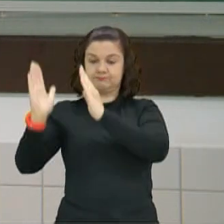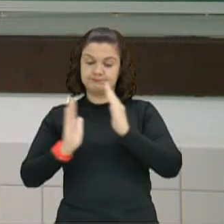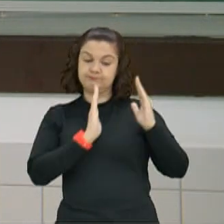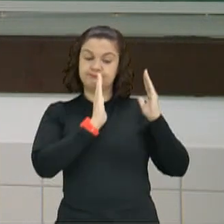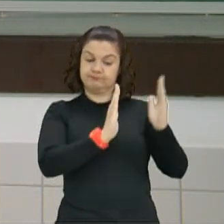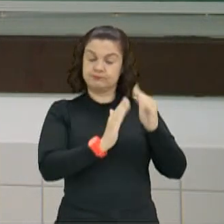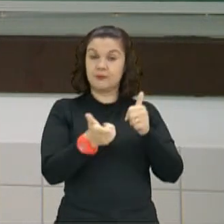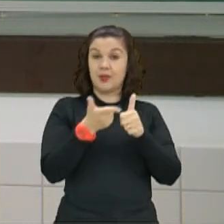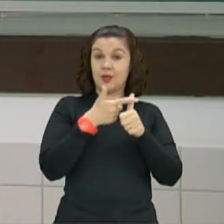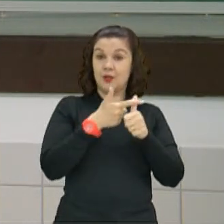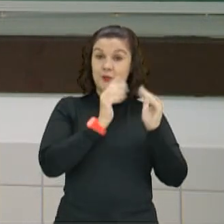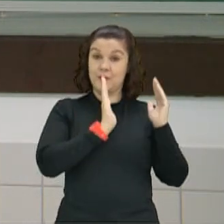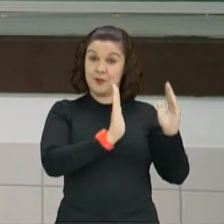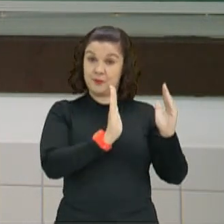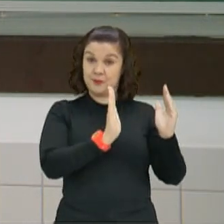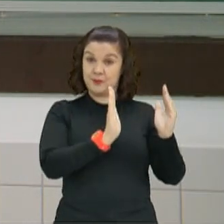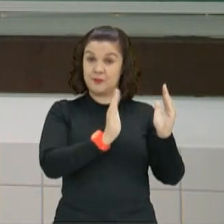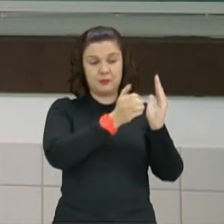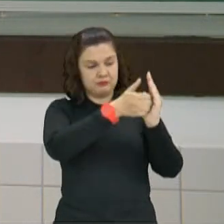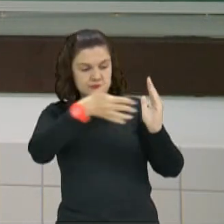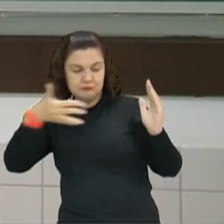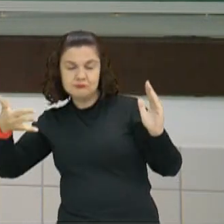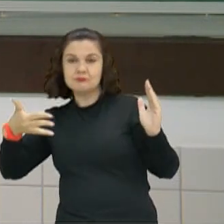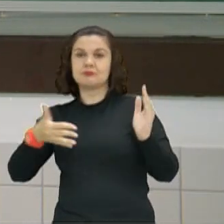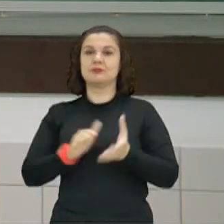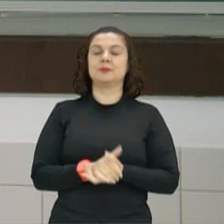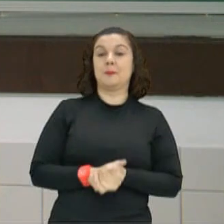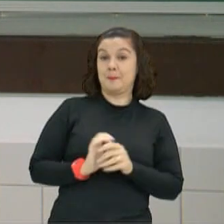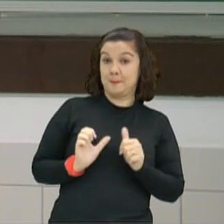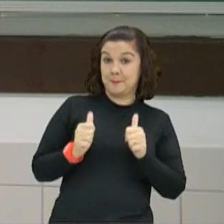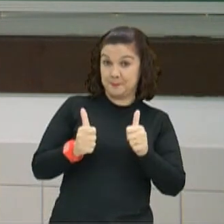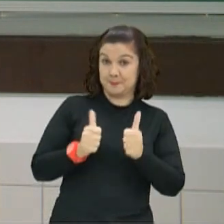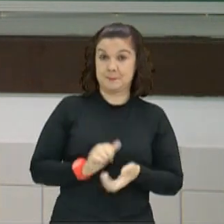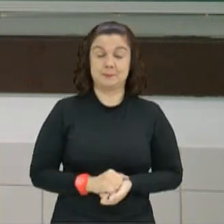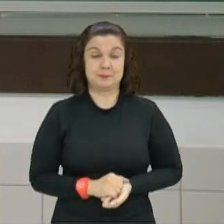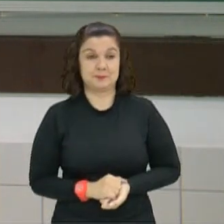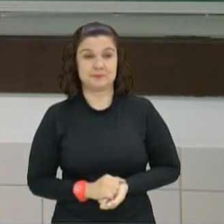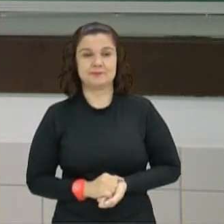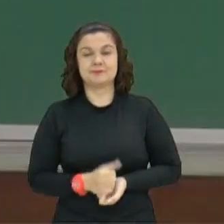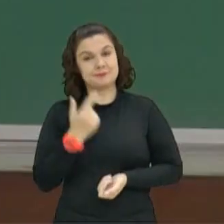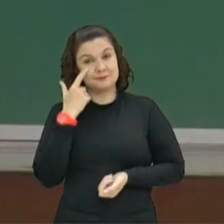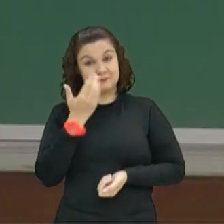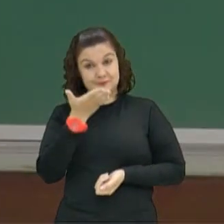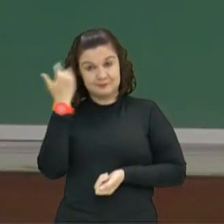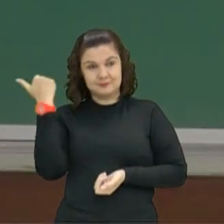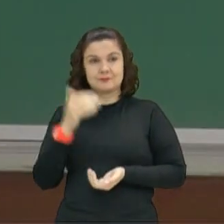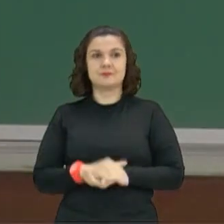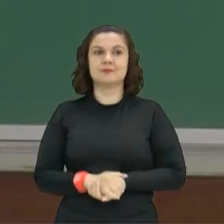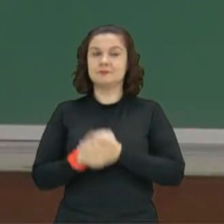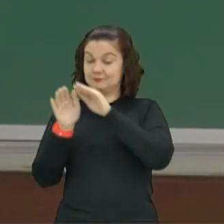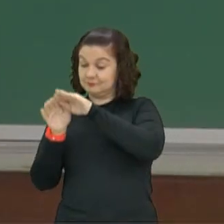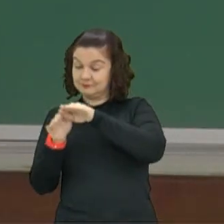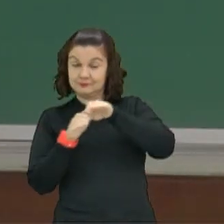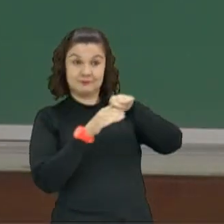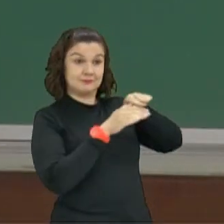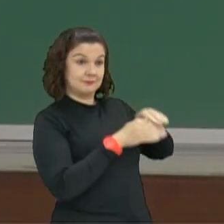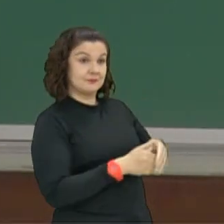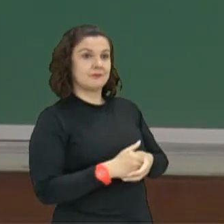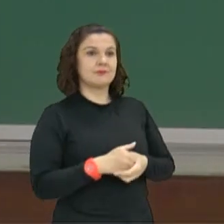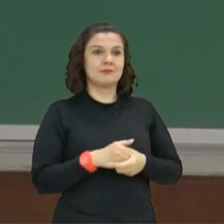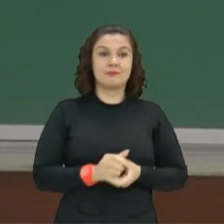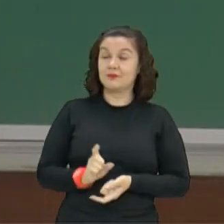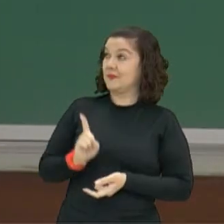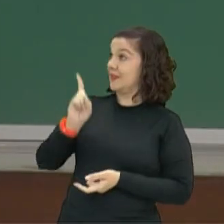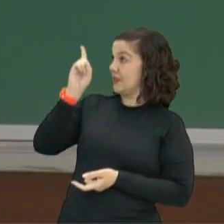que deixar exclusivamente no primeiro membro e depois para o segundo membro. Legal? Vamos lá? Olha só.